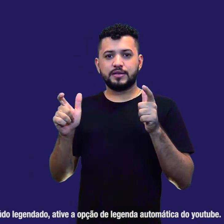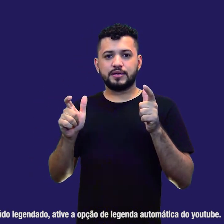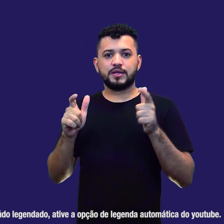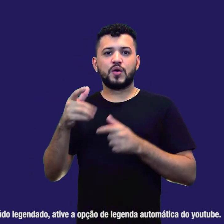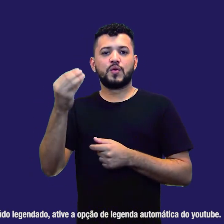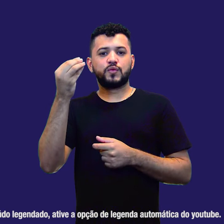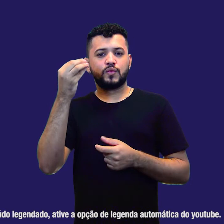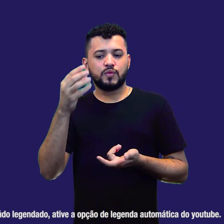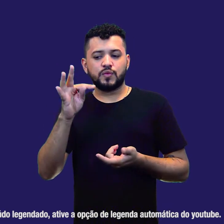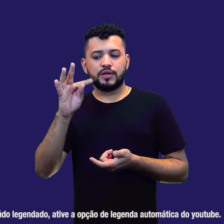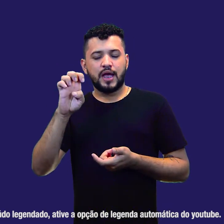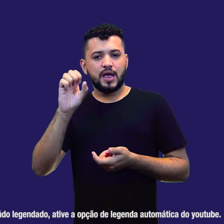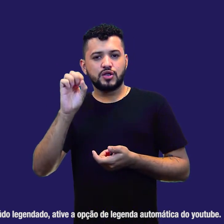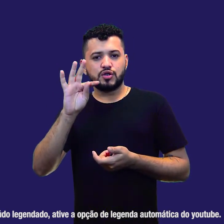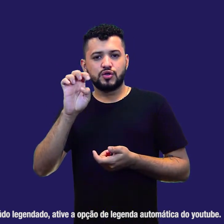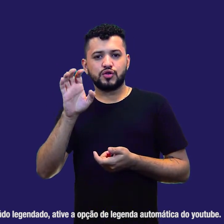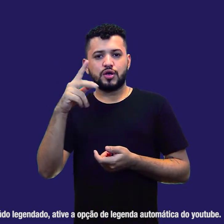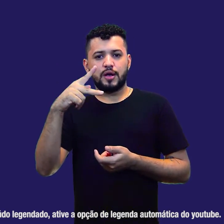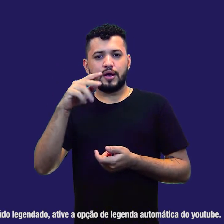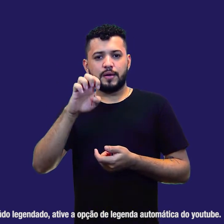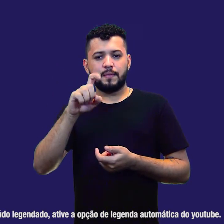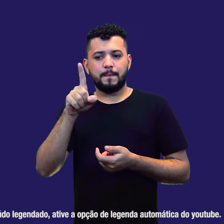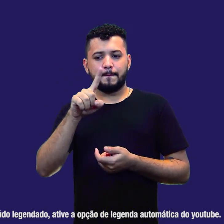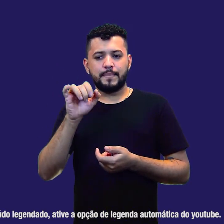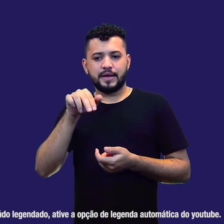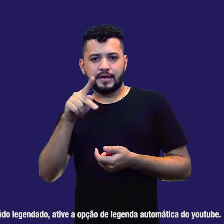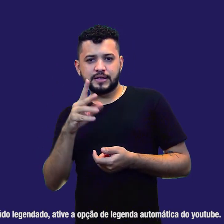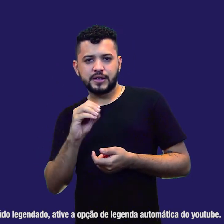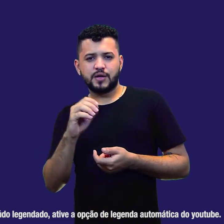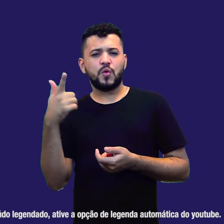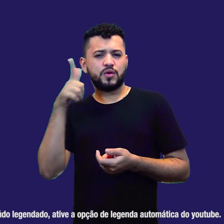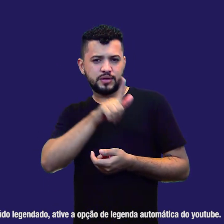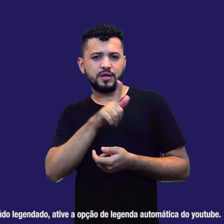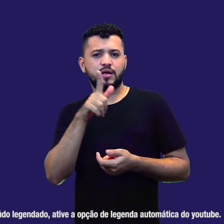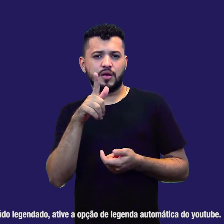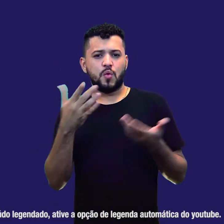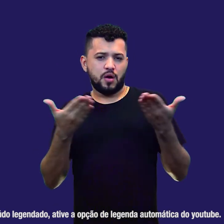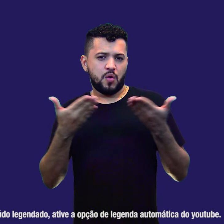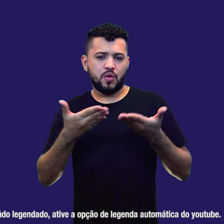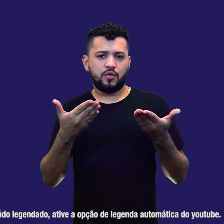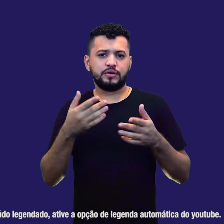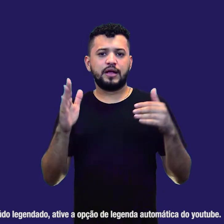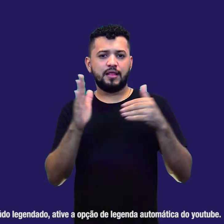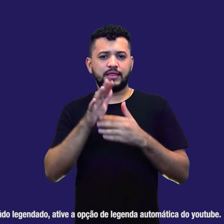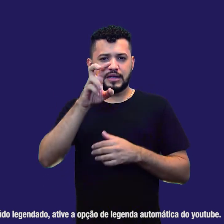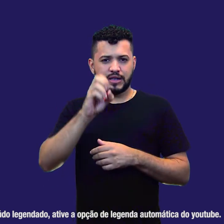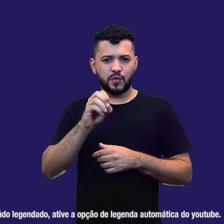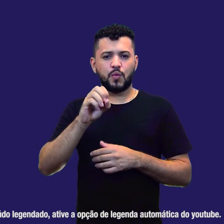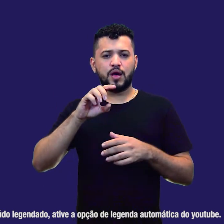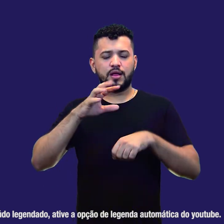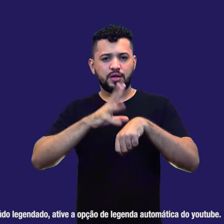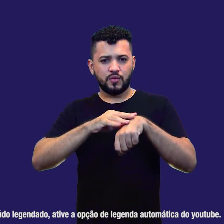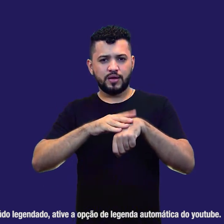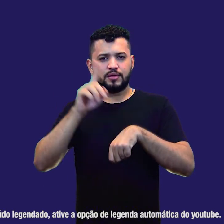essa conquista ela é recente, né? A partir da conquista, pode-se chegar ao diagnóstico de até 50 doenças. Era uma